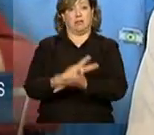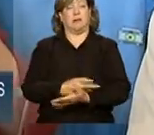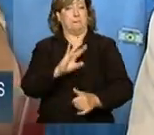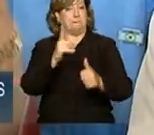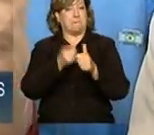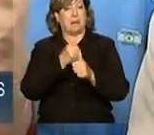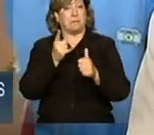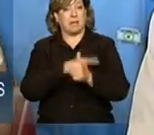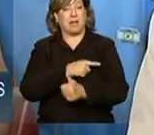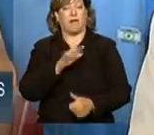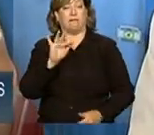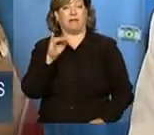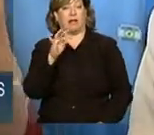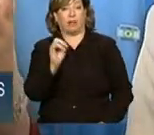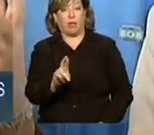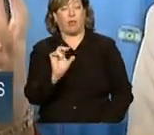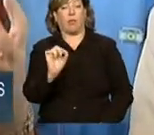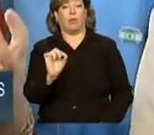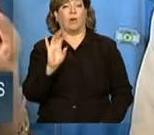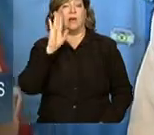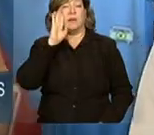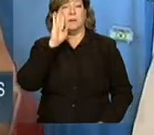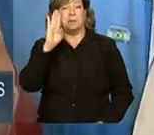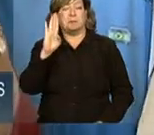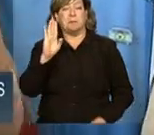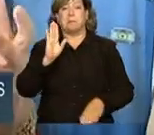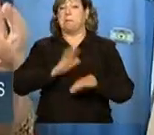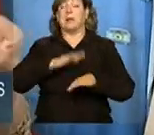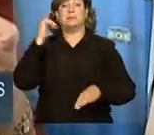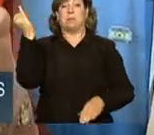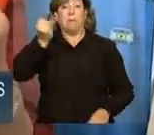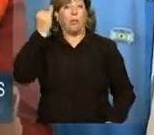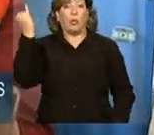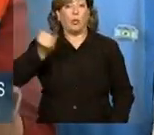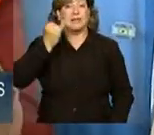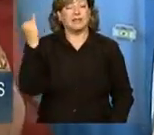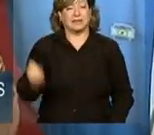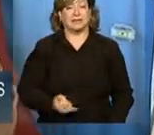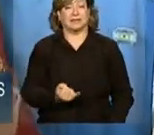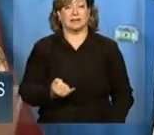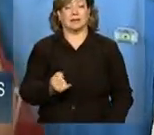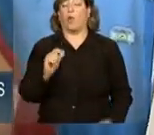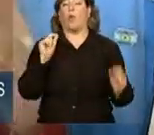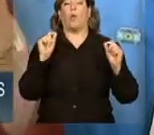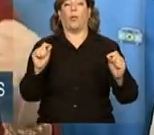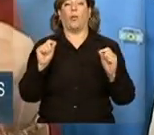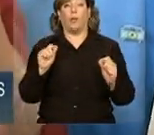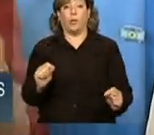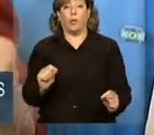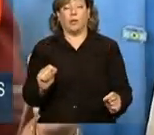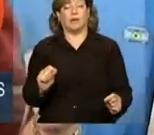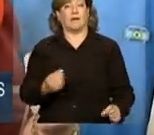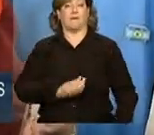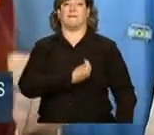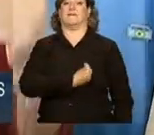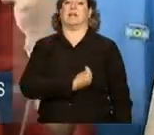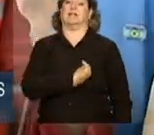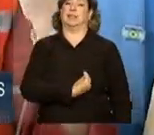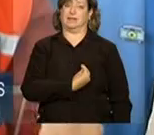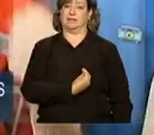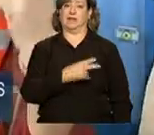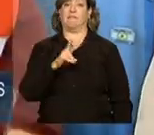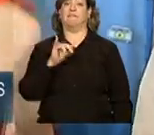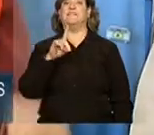O primeiro fator mais importante, aquele que nos é mais caro, é a vida humana. Então